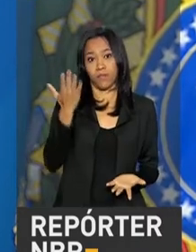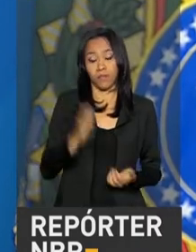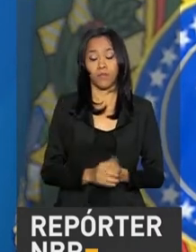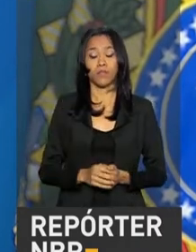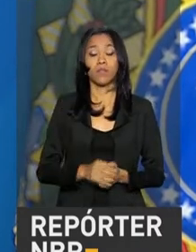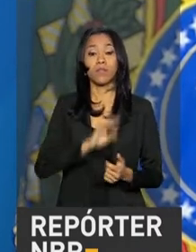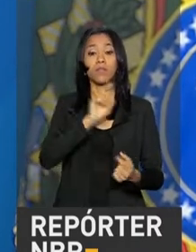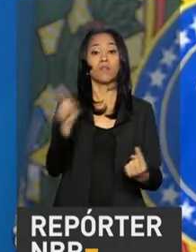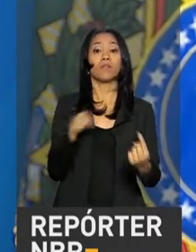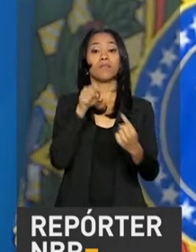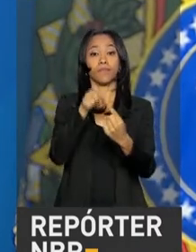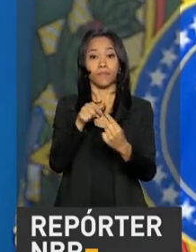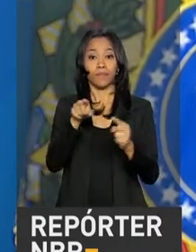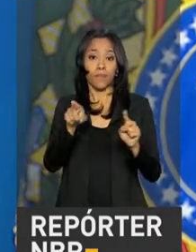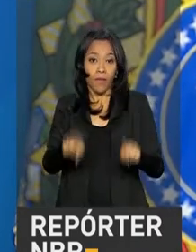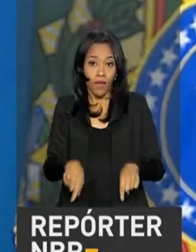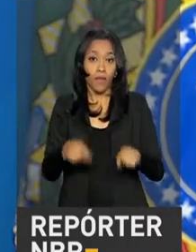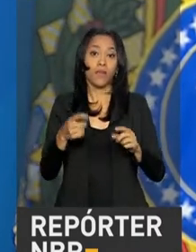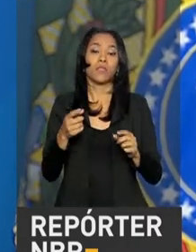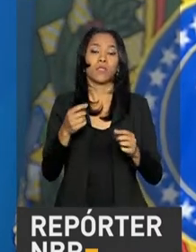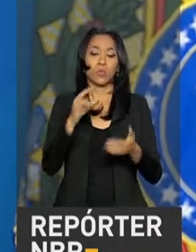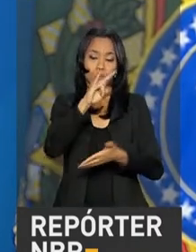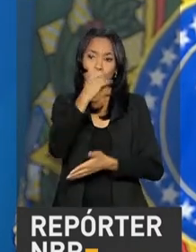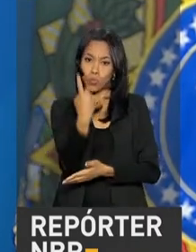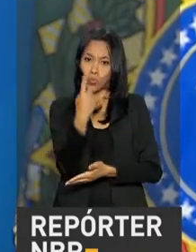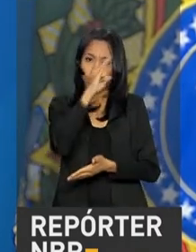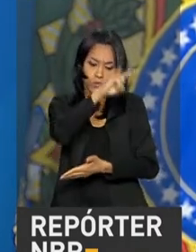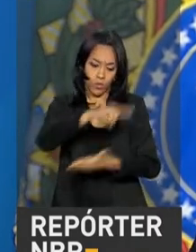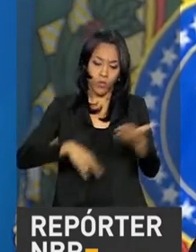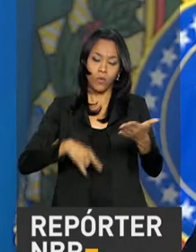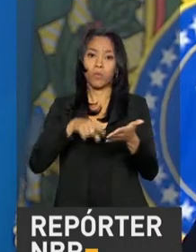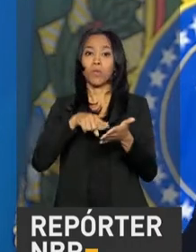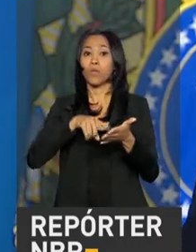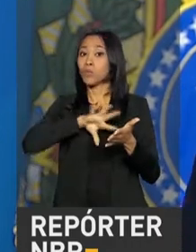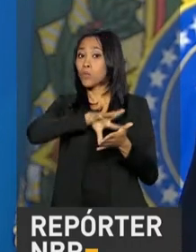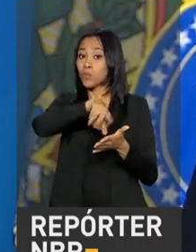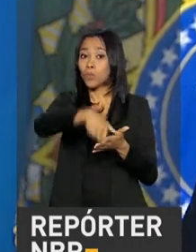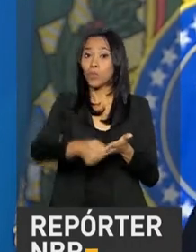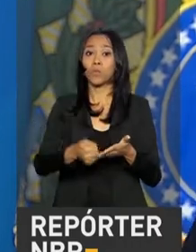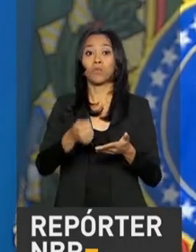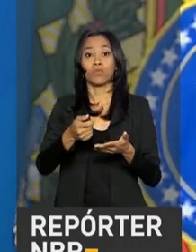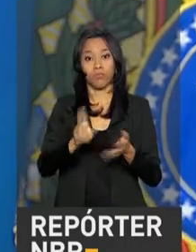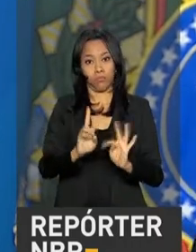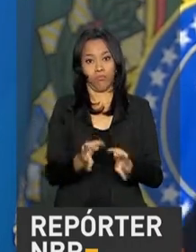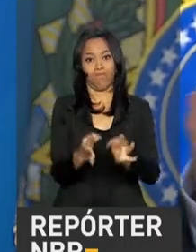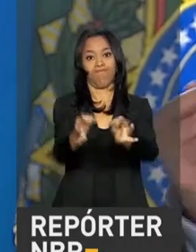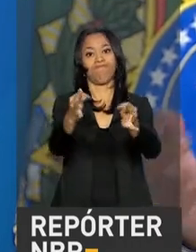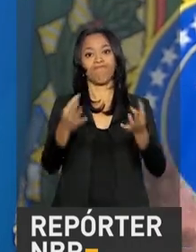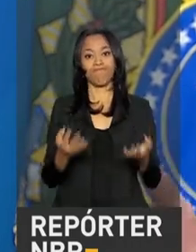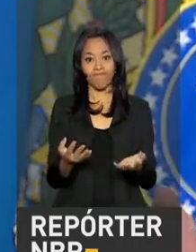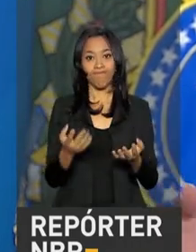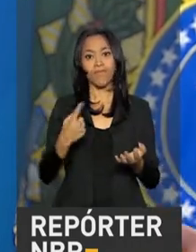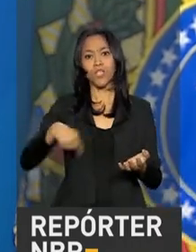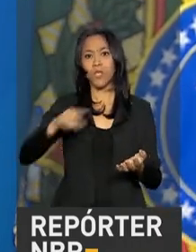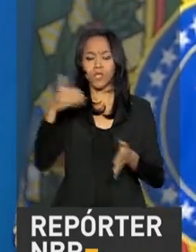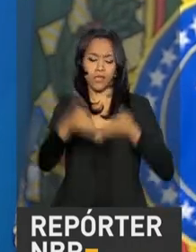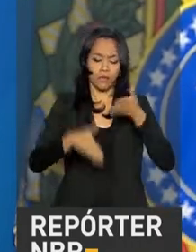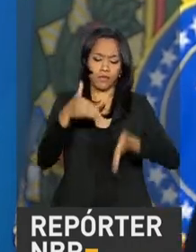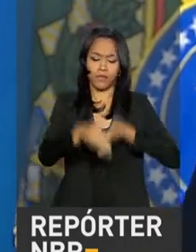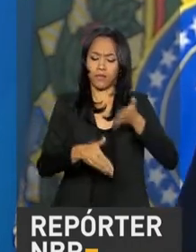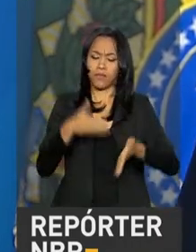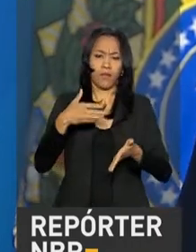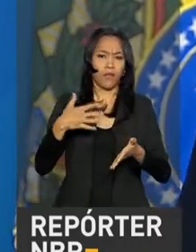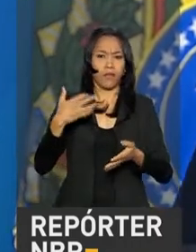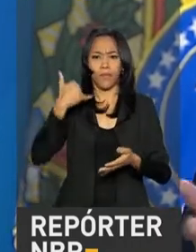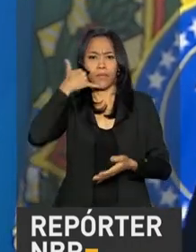idéia de um documento de identidade todo digital que possamos acessar pelo telefone